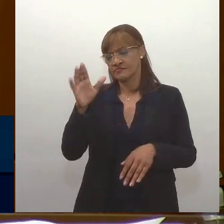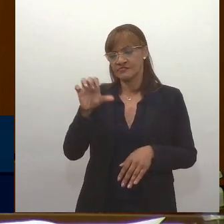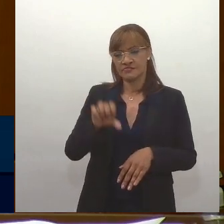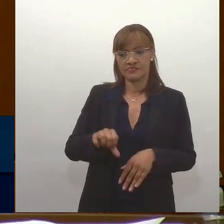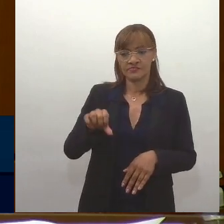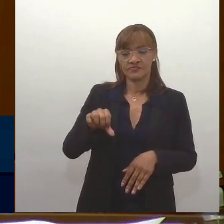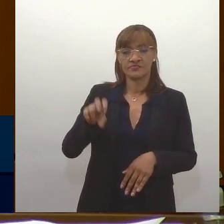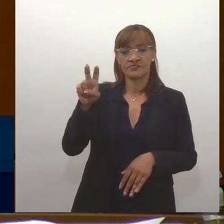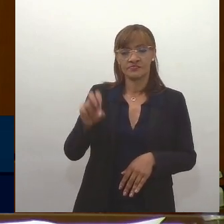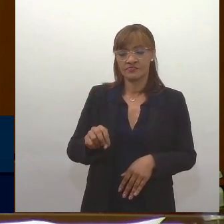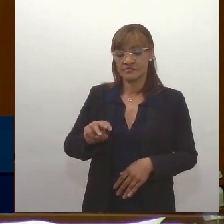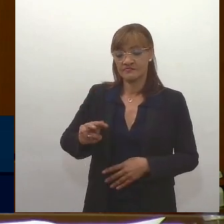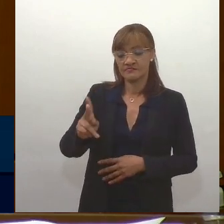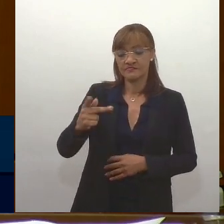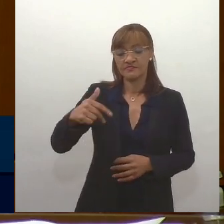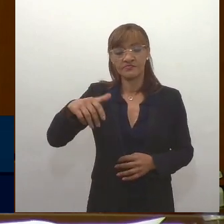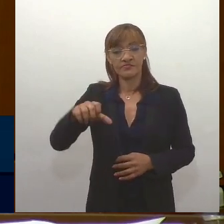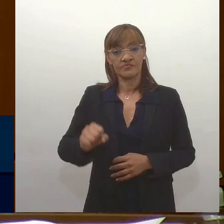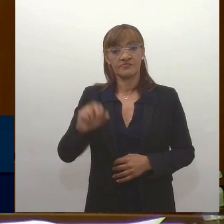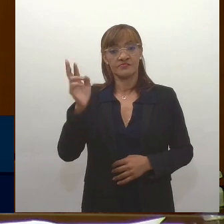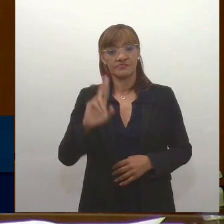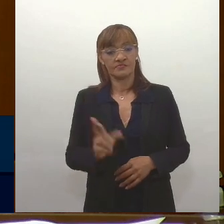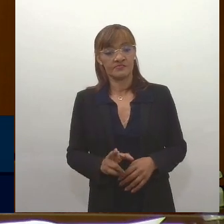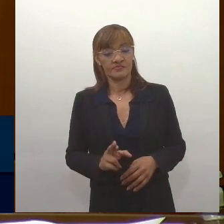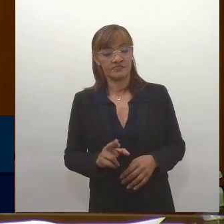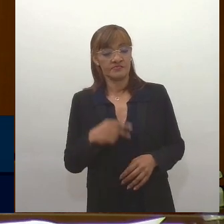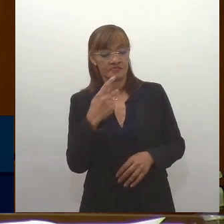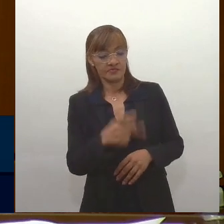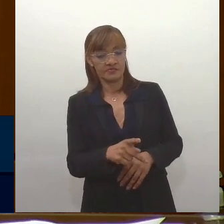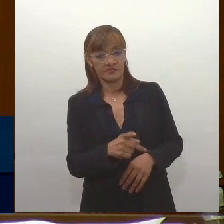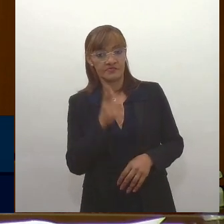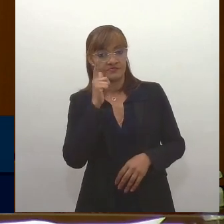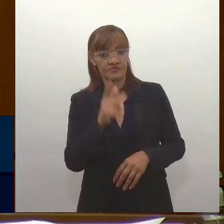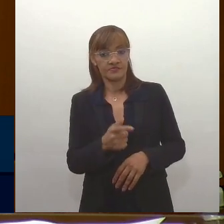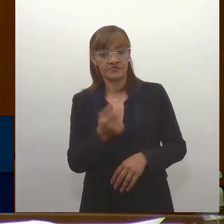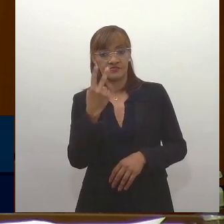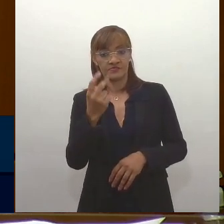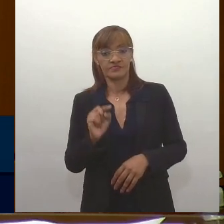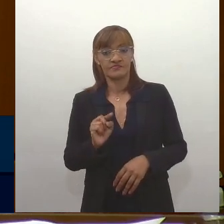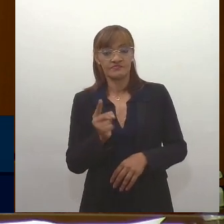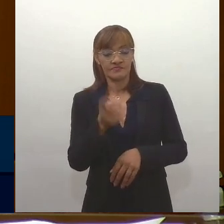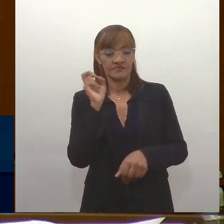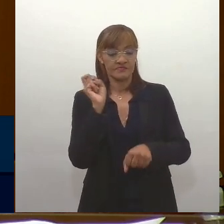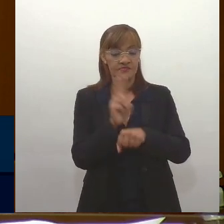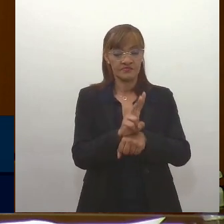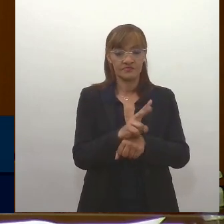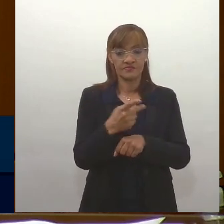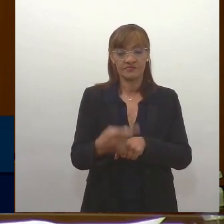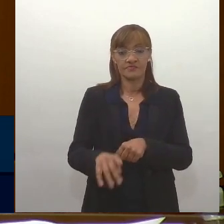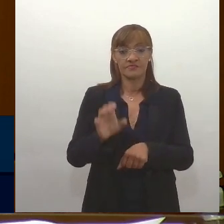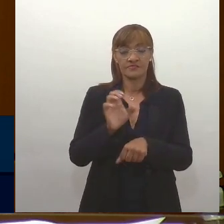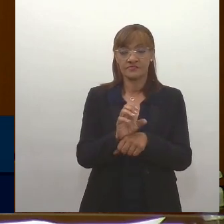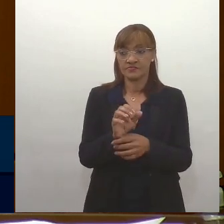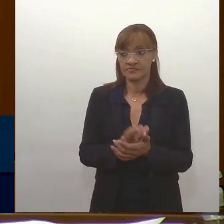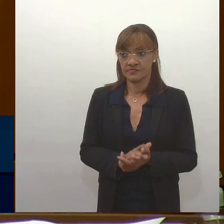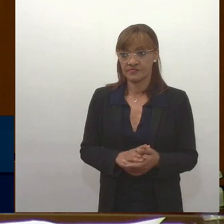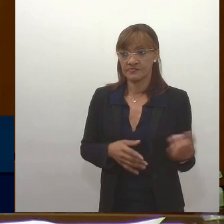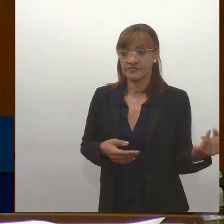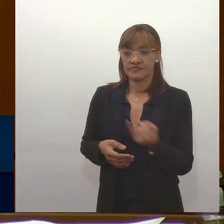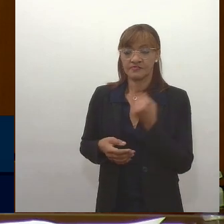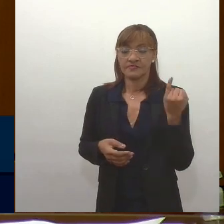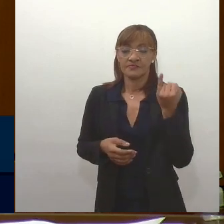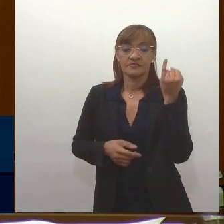de 2.000 empregos em nosso estado diante desses dados é importante mencionar que por meio do